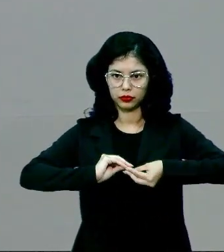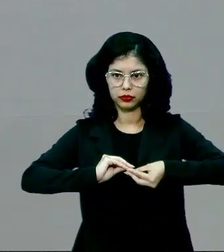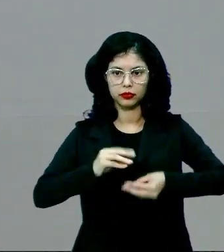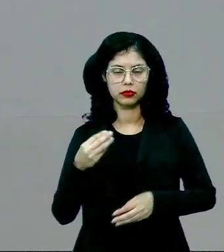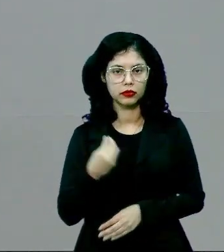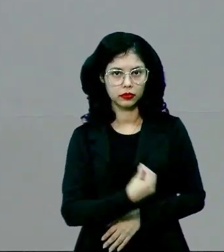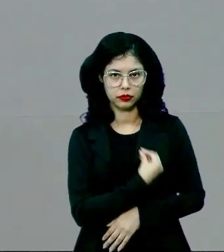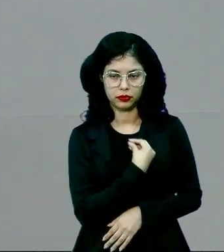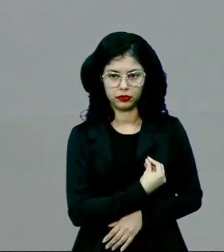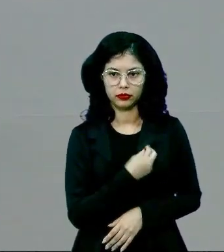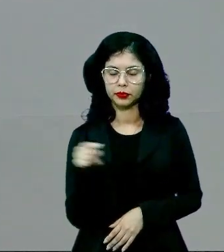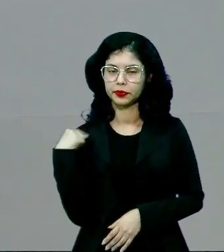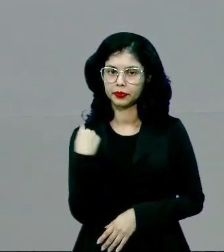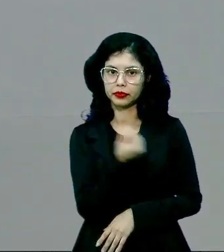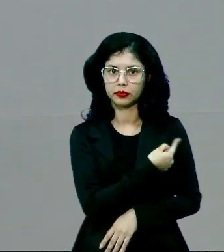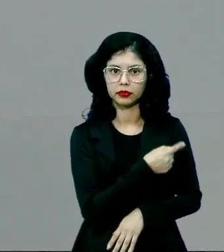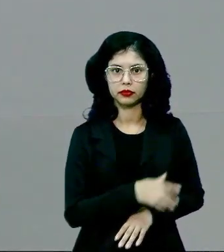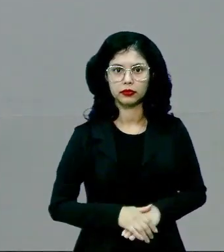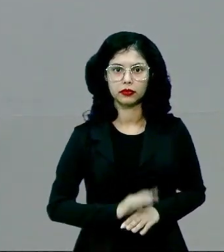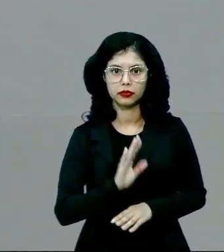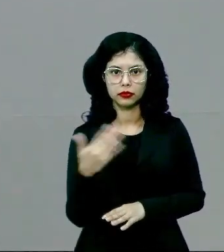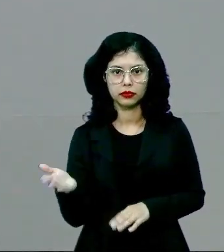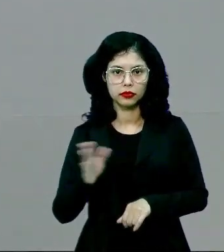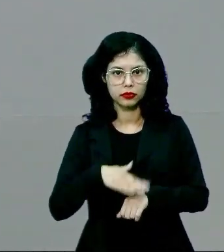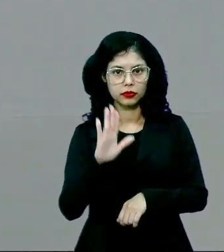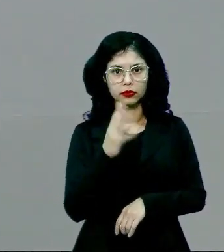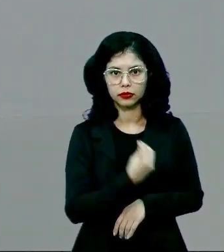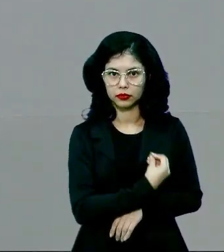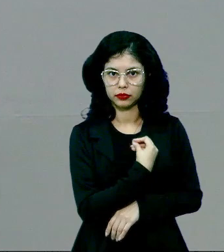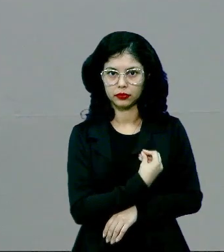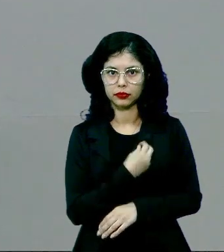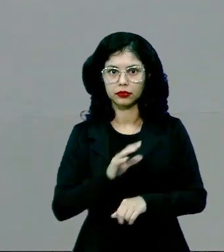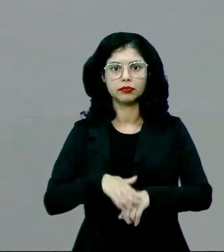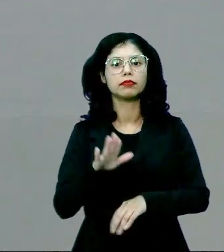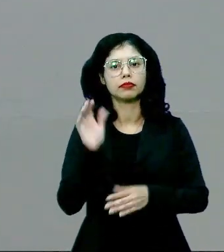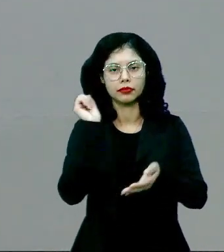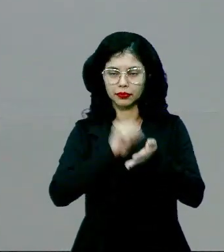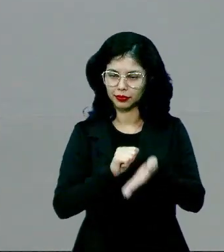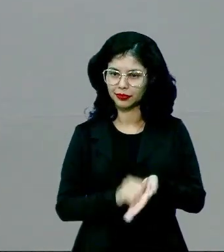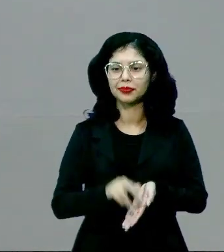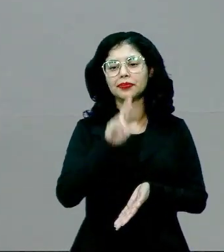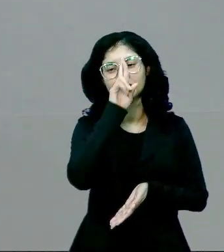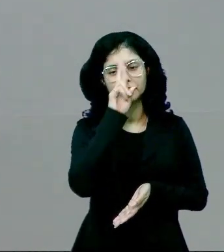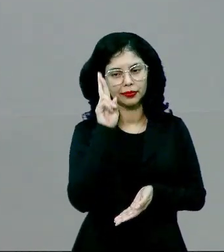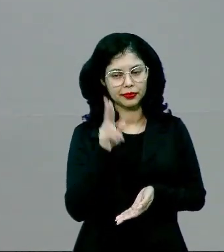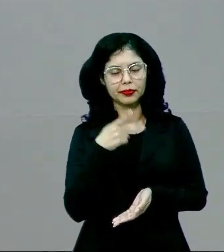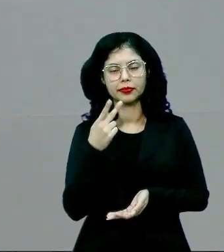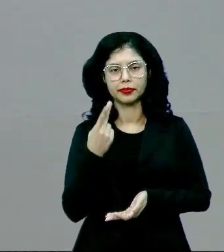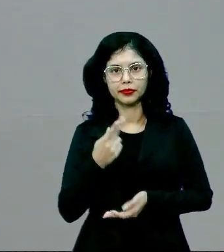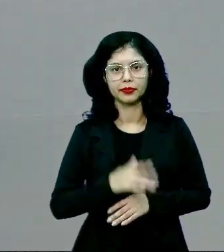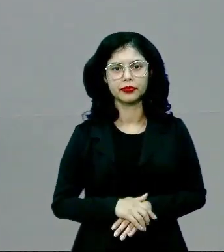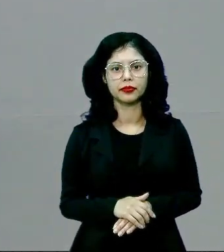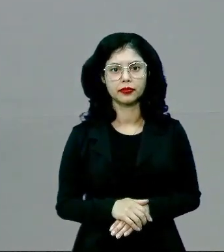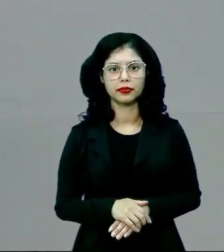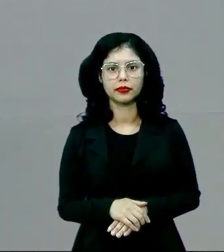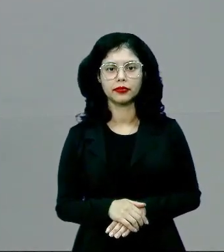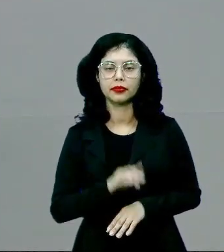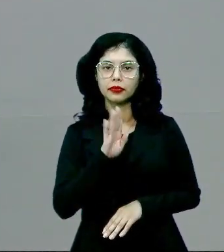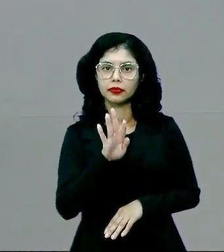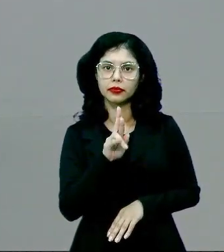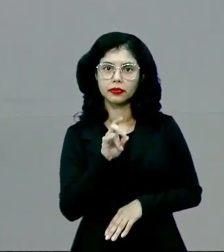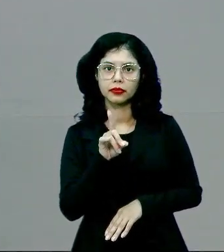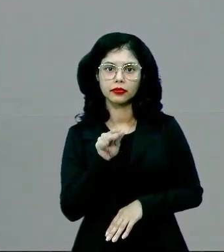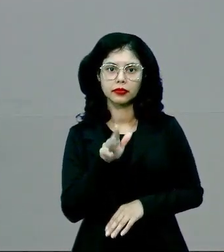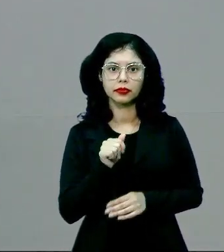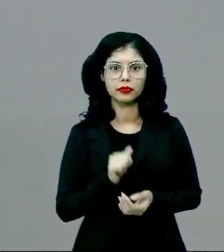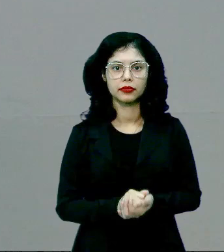vida quanto mais se vive mais história tem para contar né então a biografia